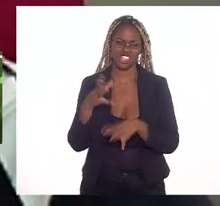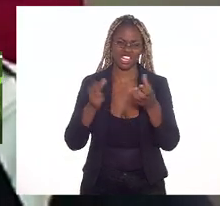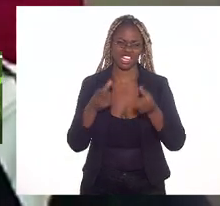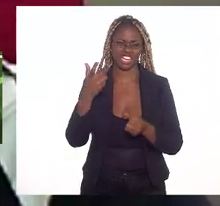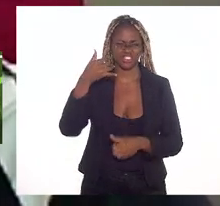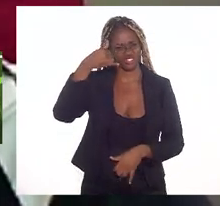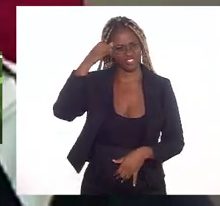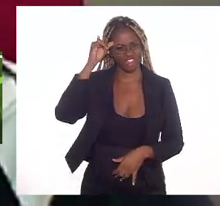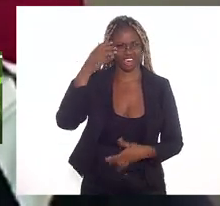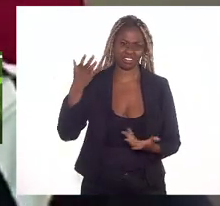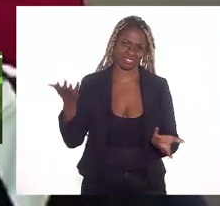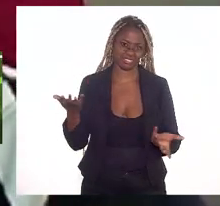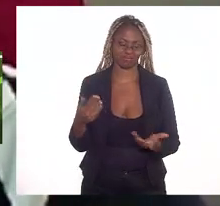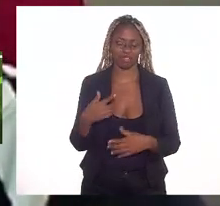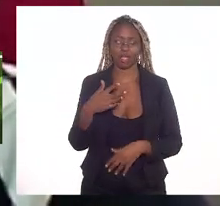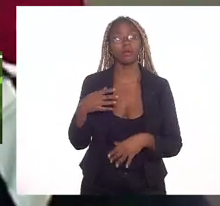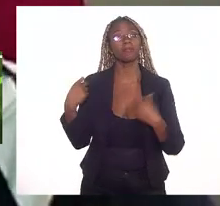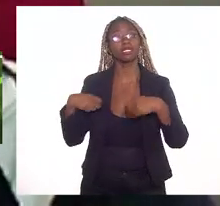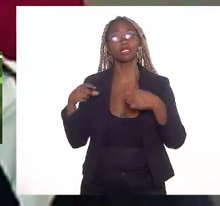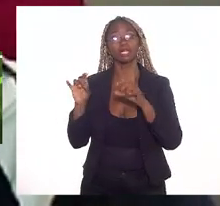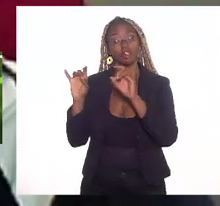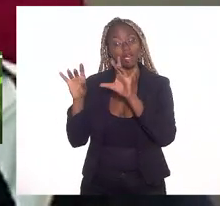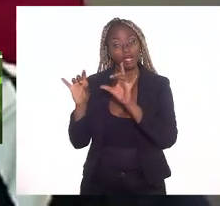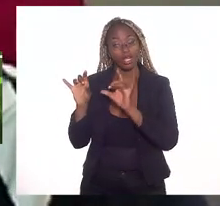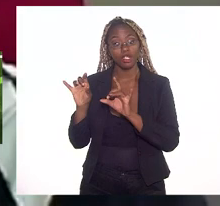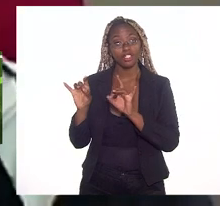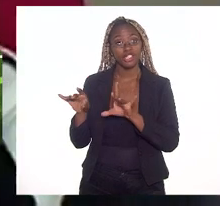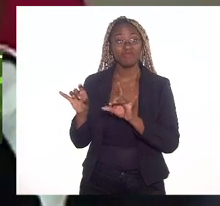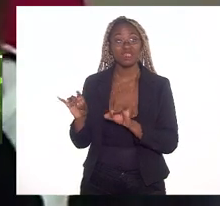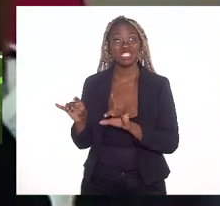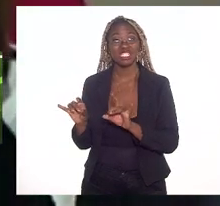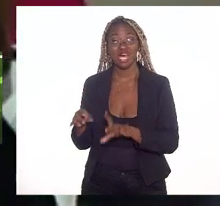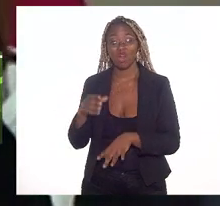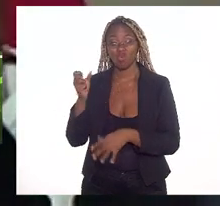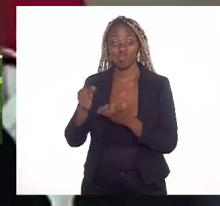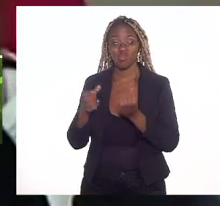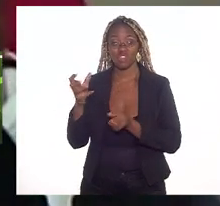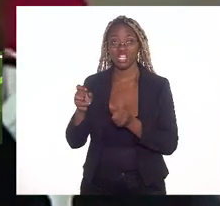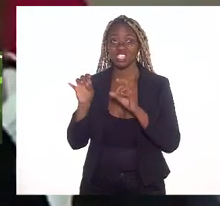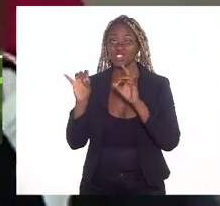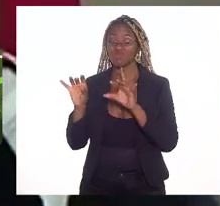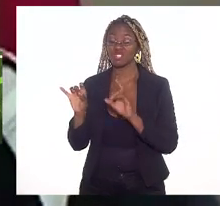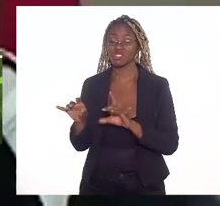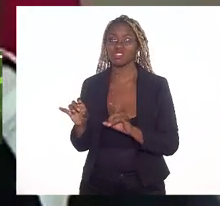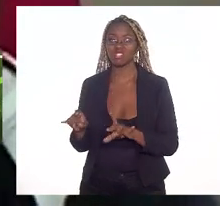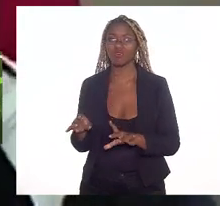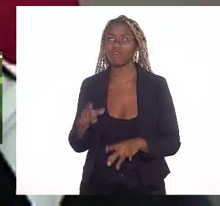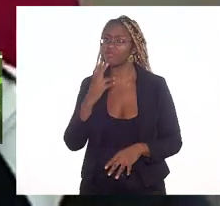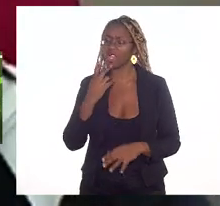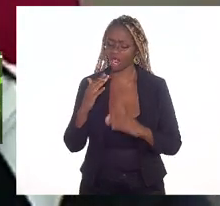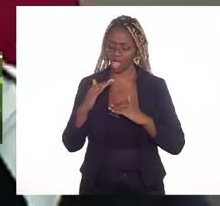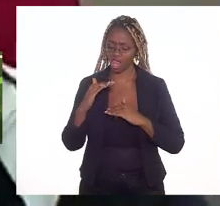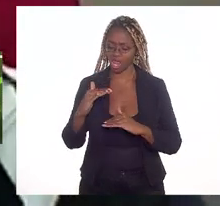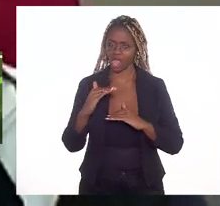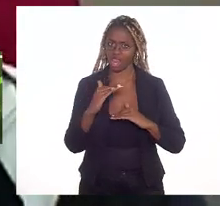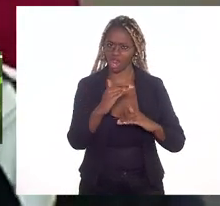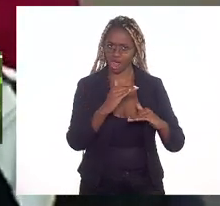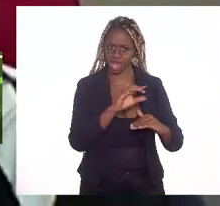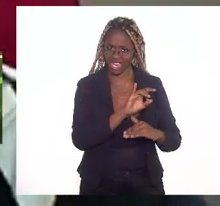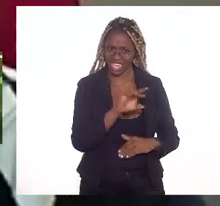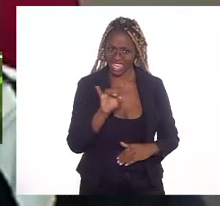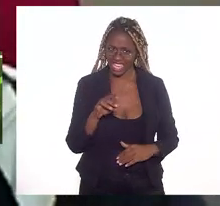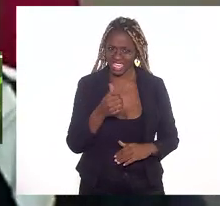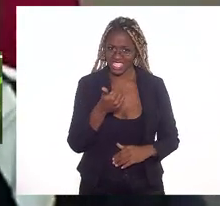tem que tomar um leite específico que importa num custo individual de cada lata no valor de